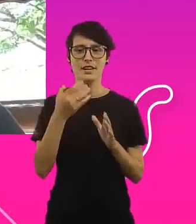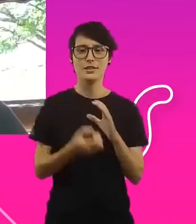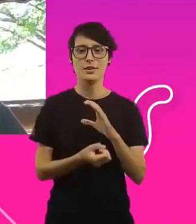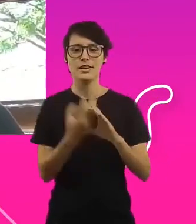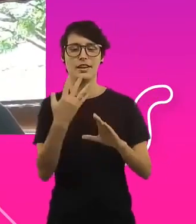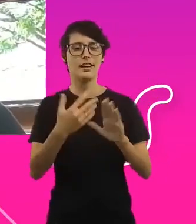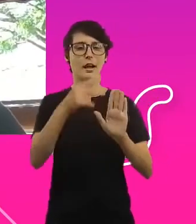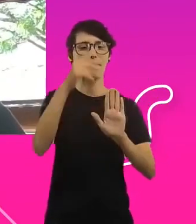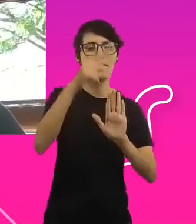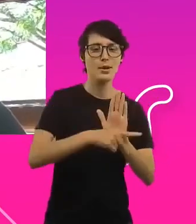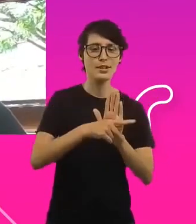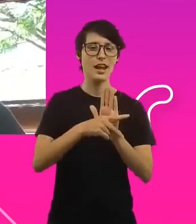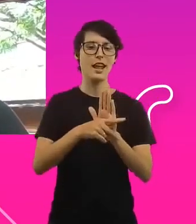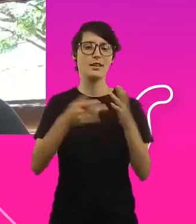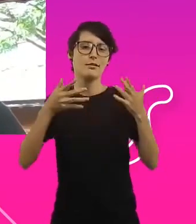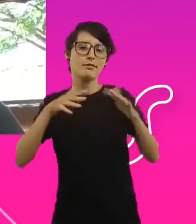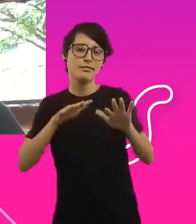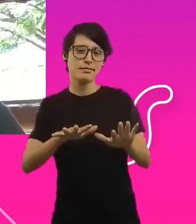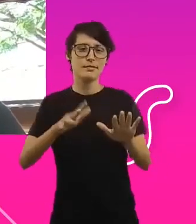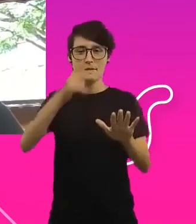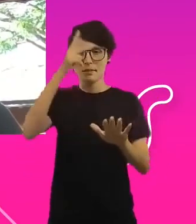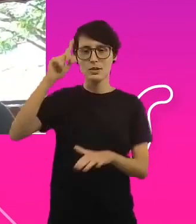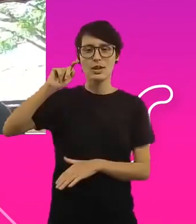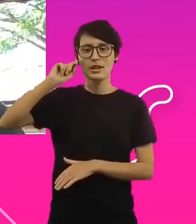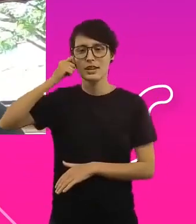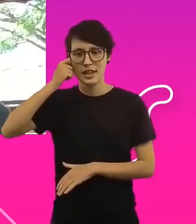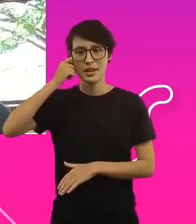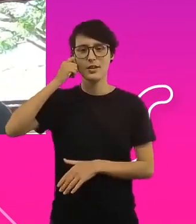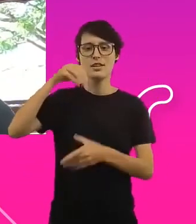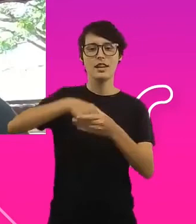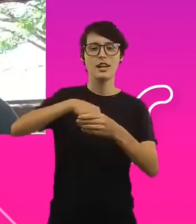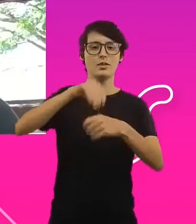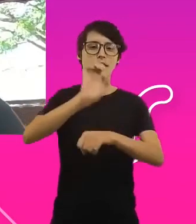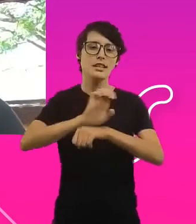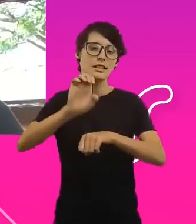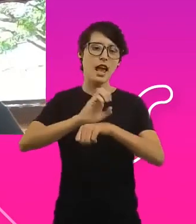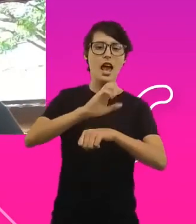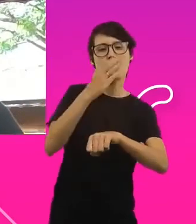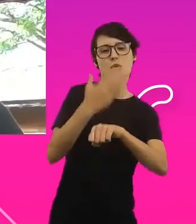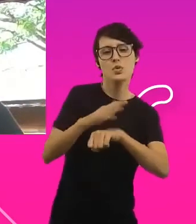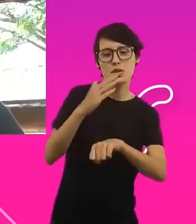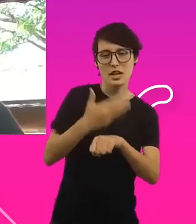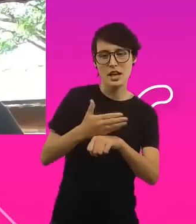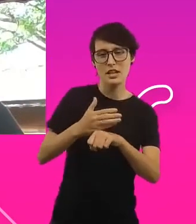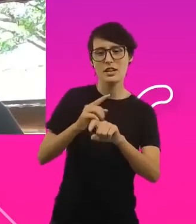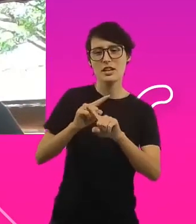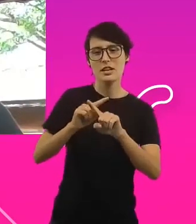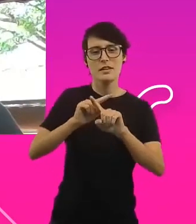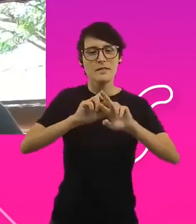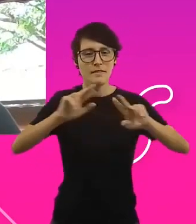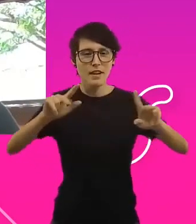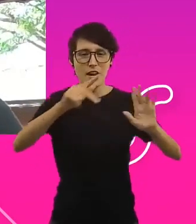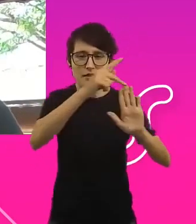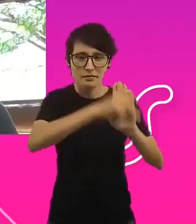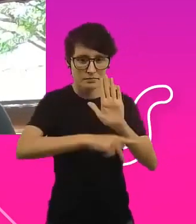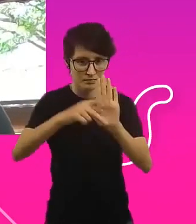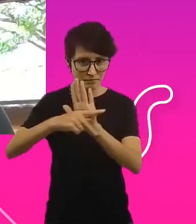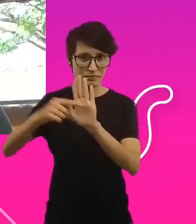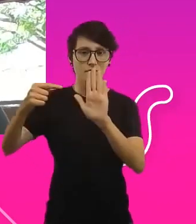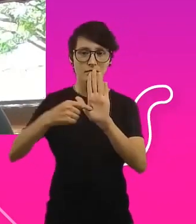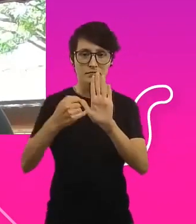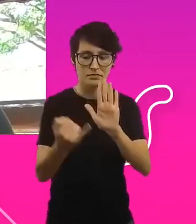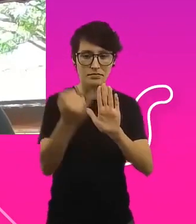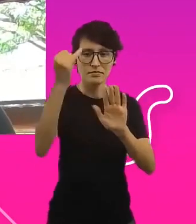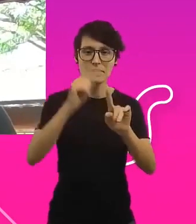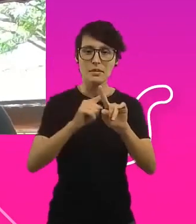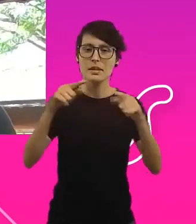inserção de, por exemplo, negros em estágios, em trainees. A gente vê essas iniciativas, elas são importantes, mas a gente precisa